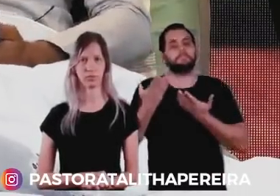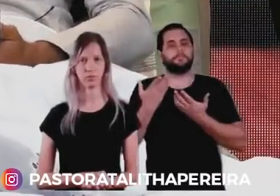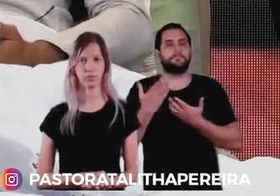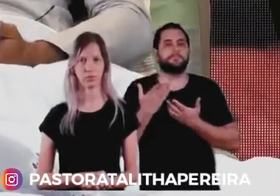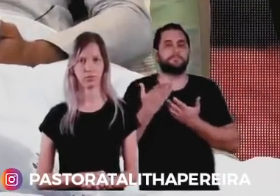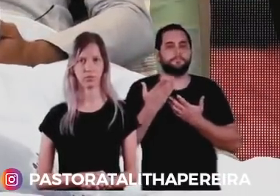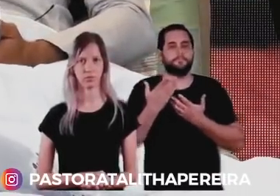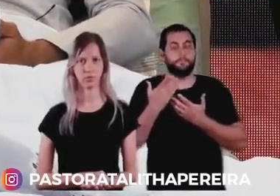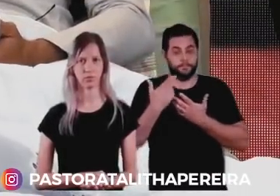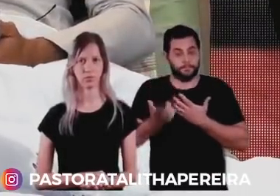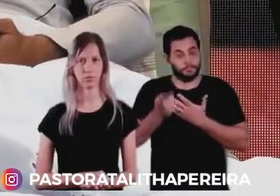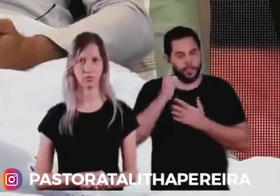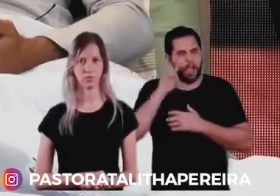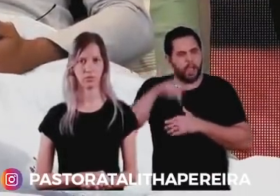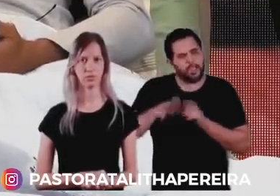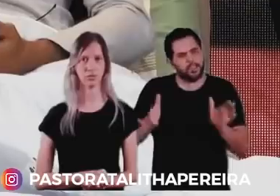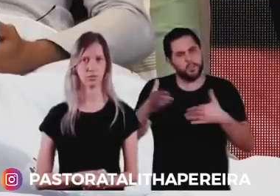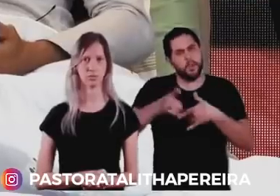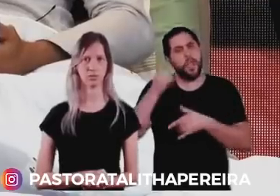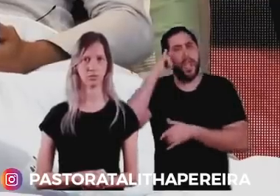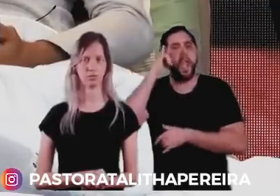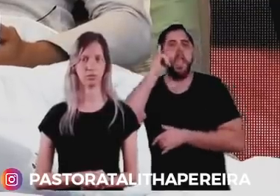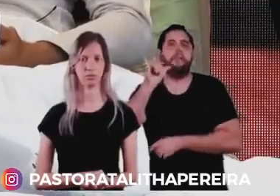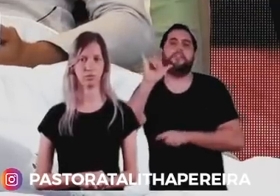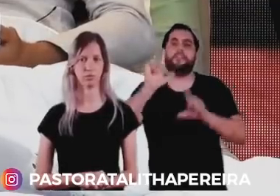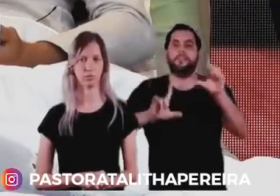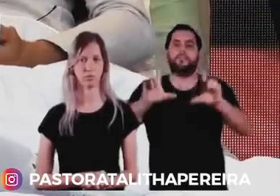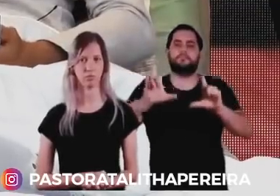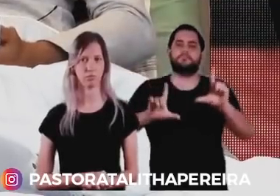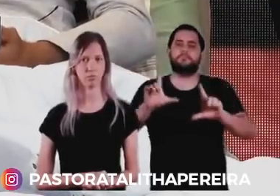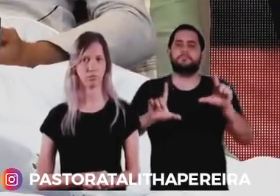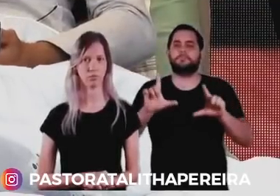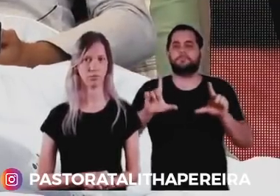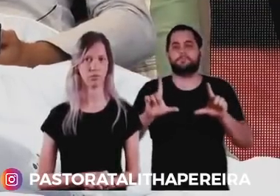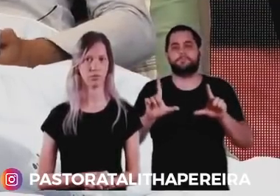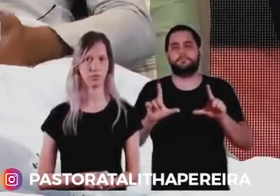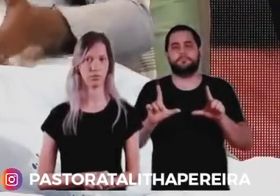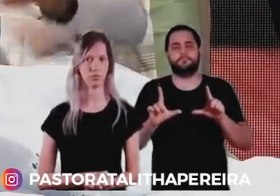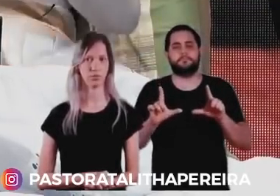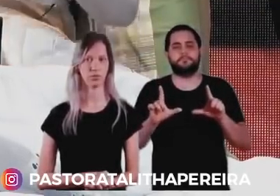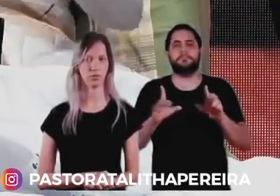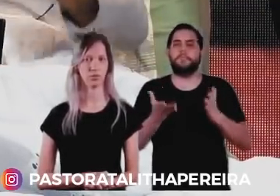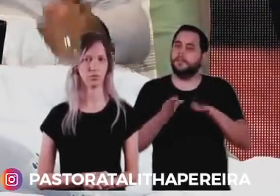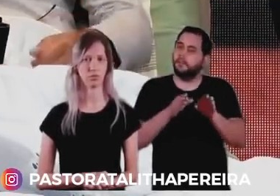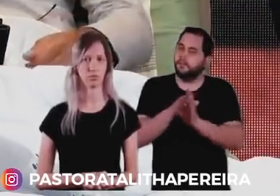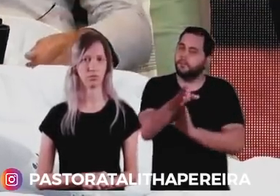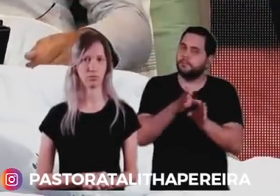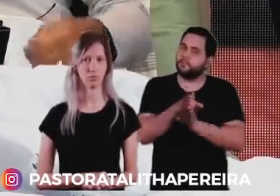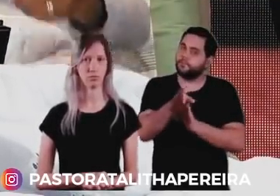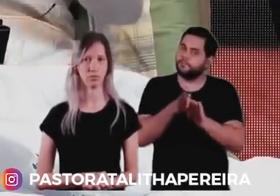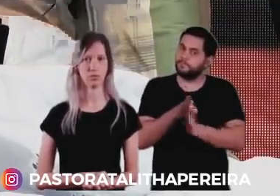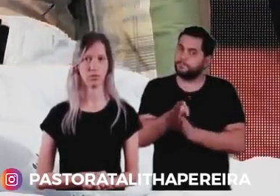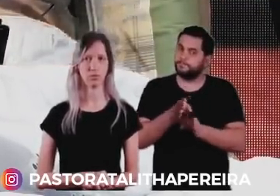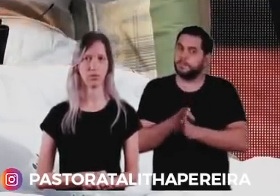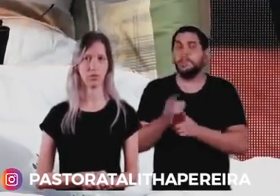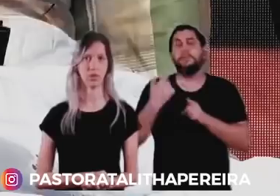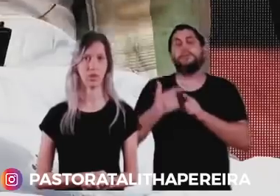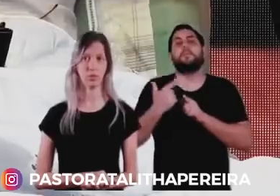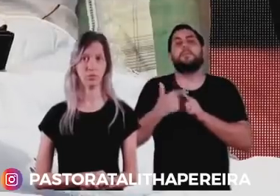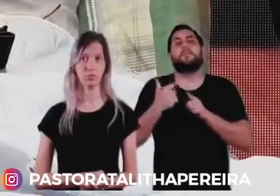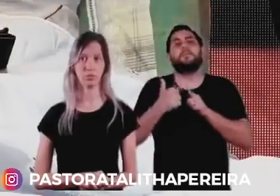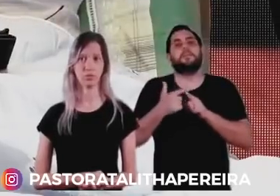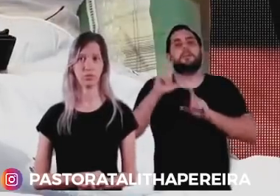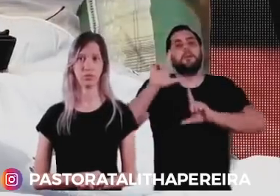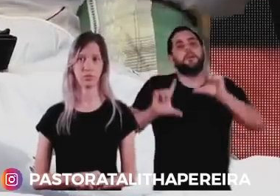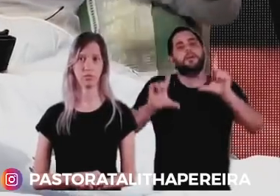quarto, evite televisão. Gente, é um conselho. A TV, gente, ela